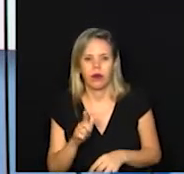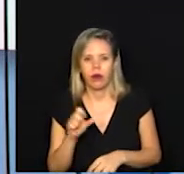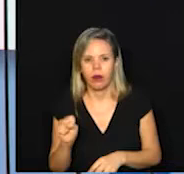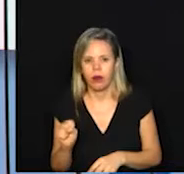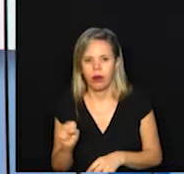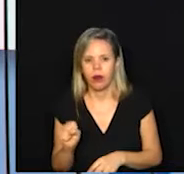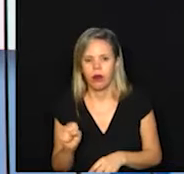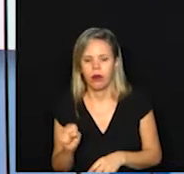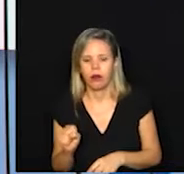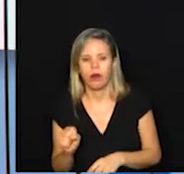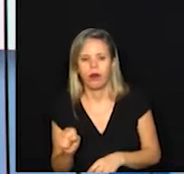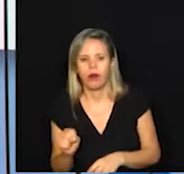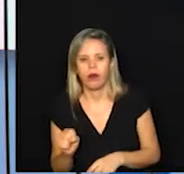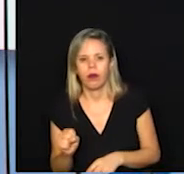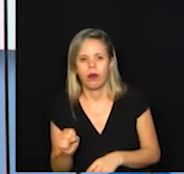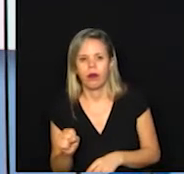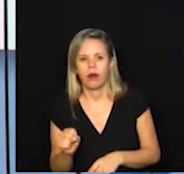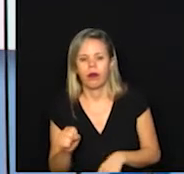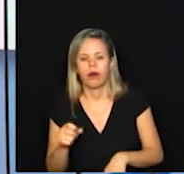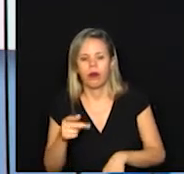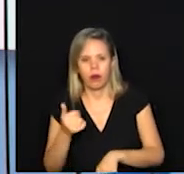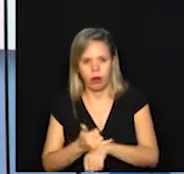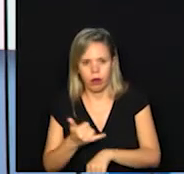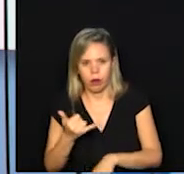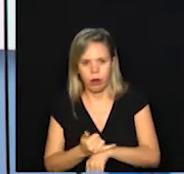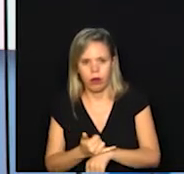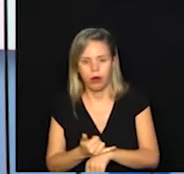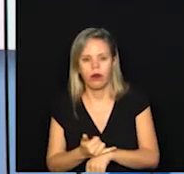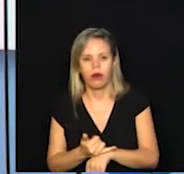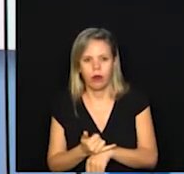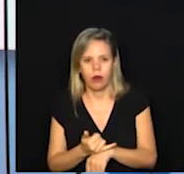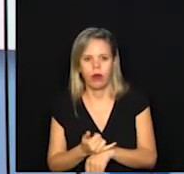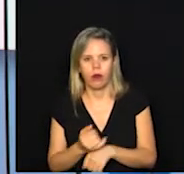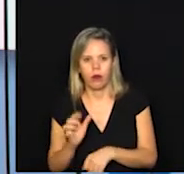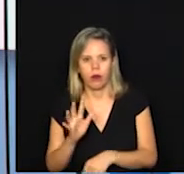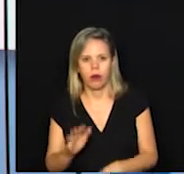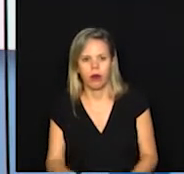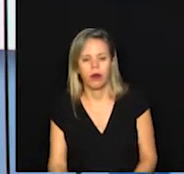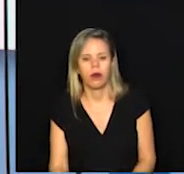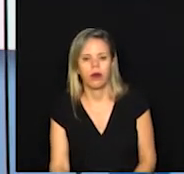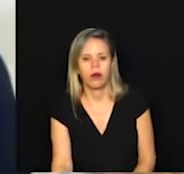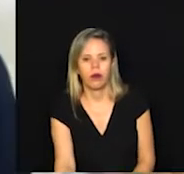e do aço também faz uma pressão no setor.